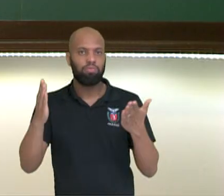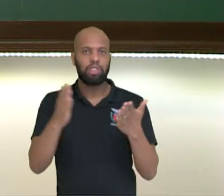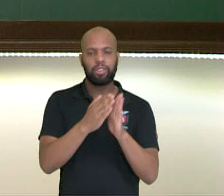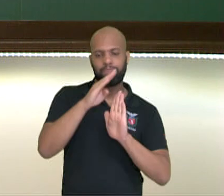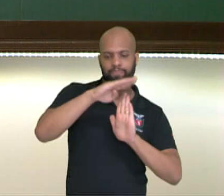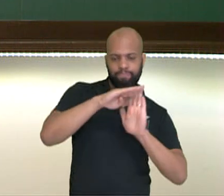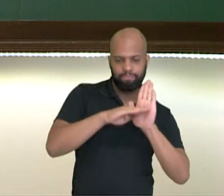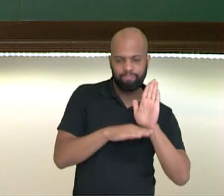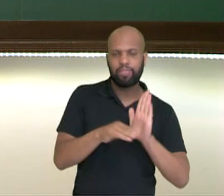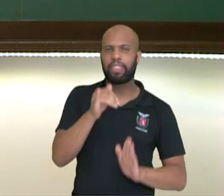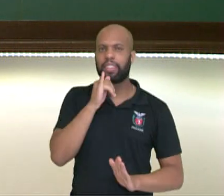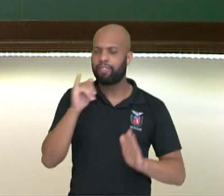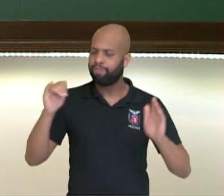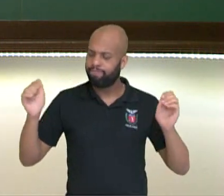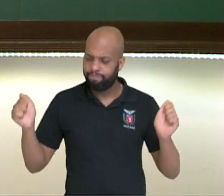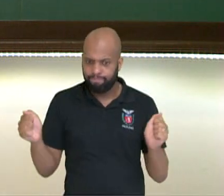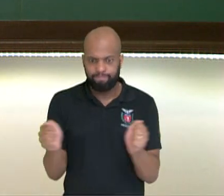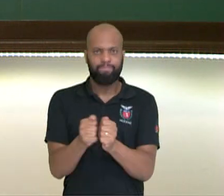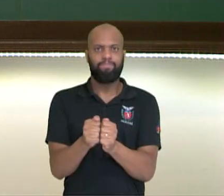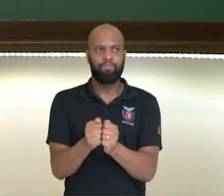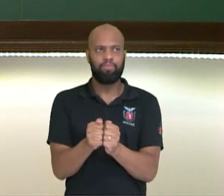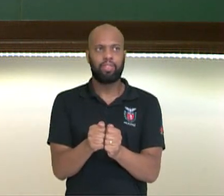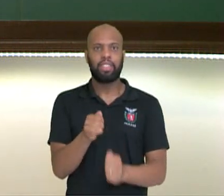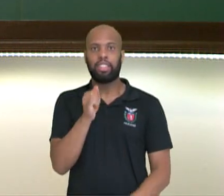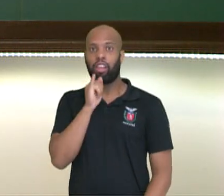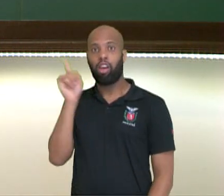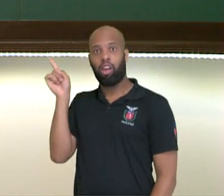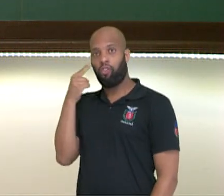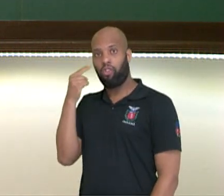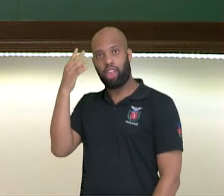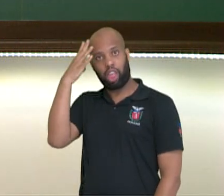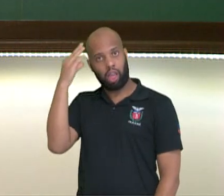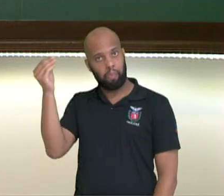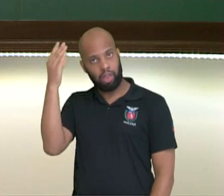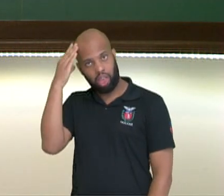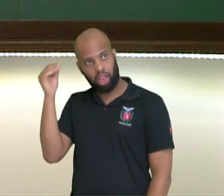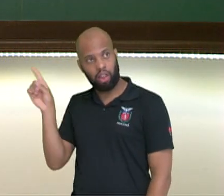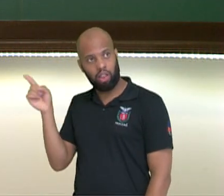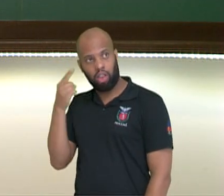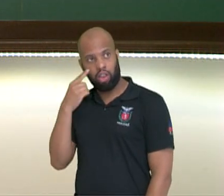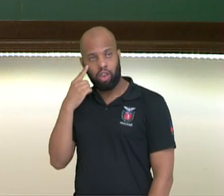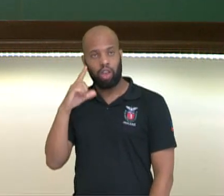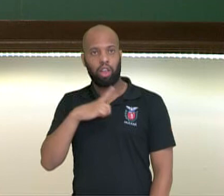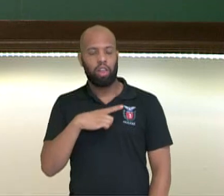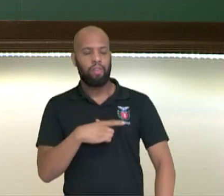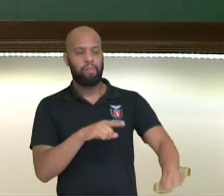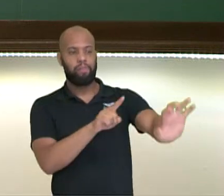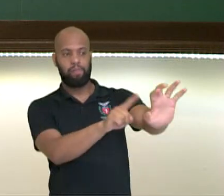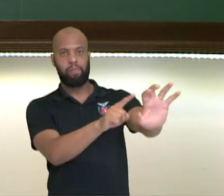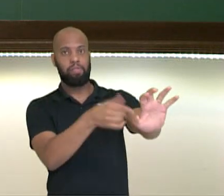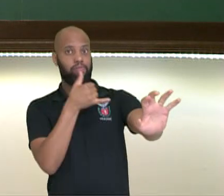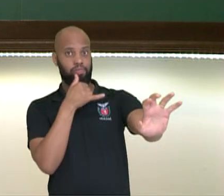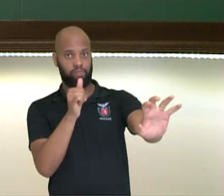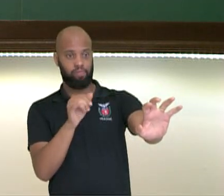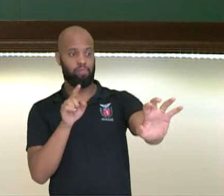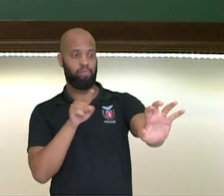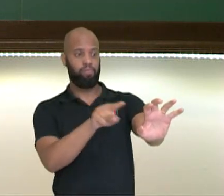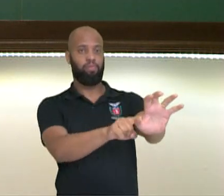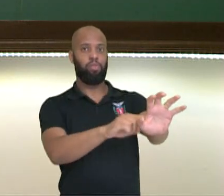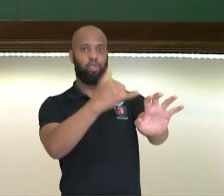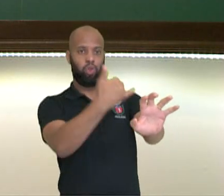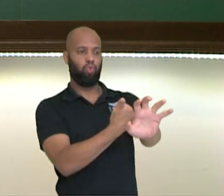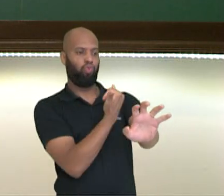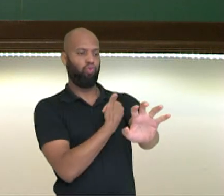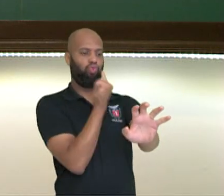objetos, ok? É o caso aqui do cabelo da moça, né? Esse objeto está carregado, o corpo humano ele é condutor,